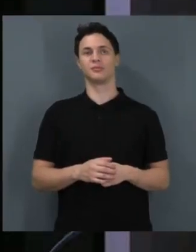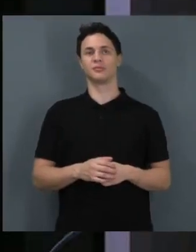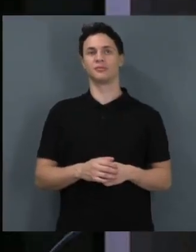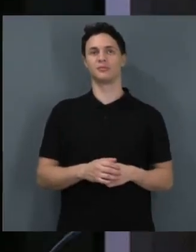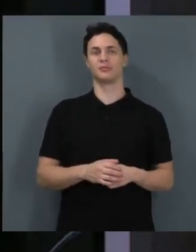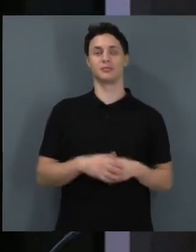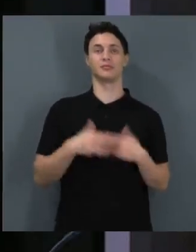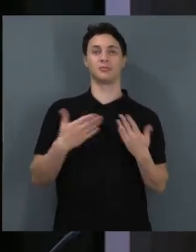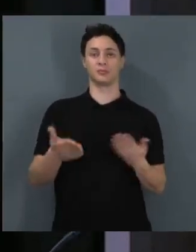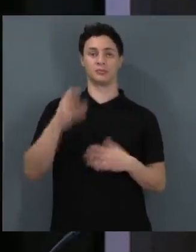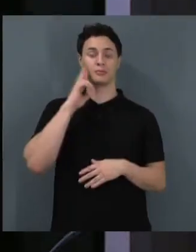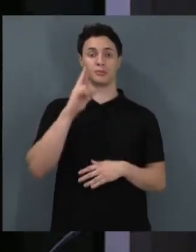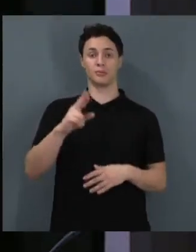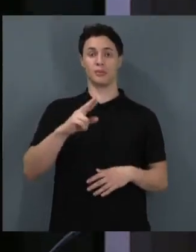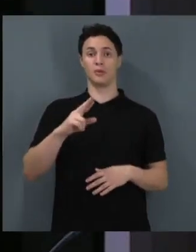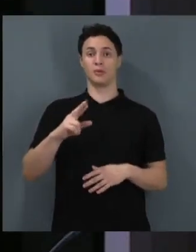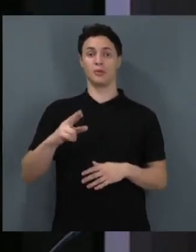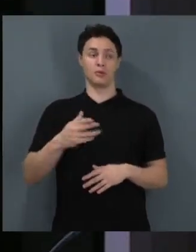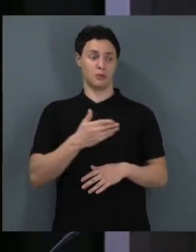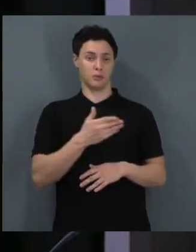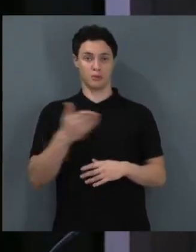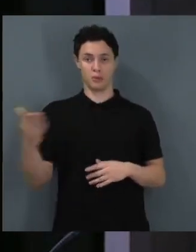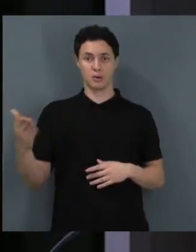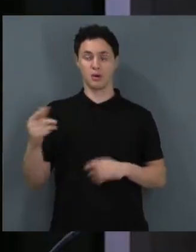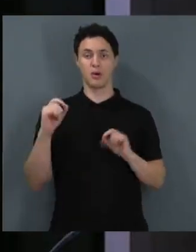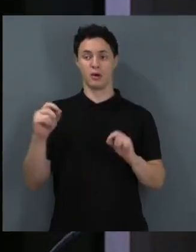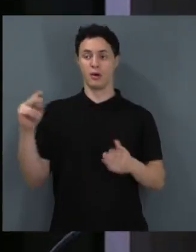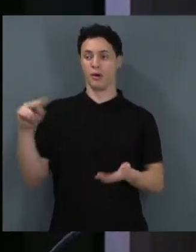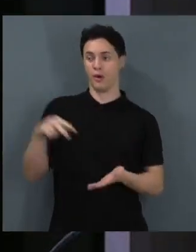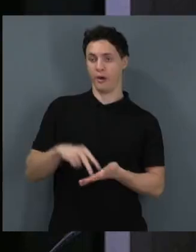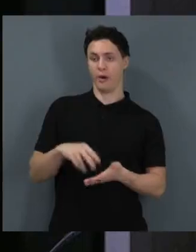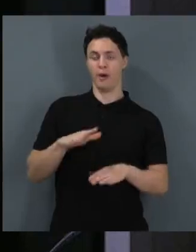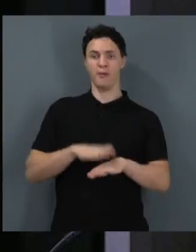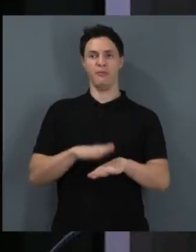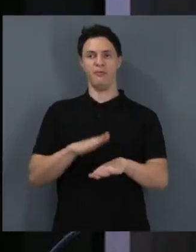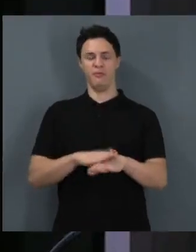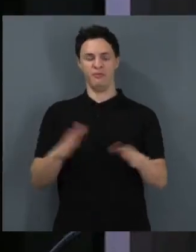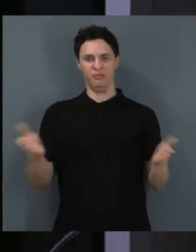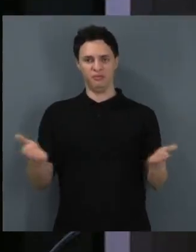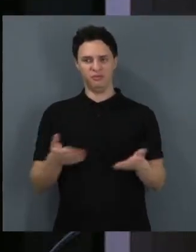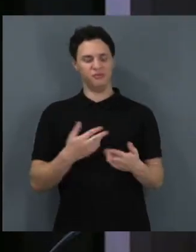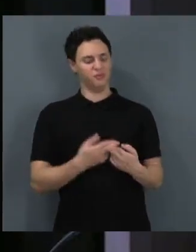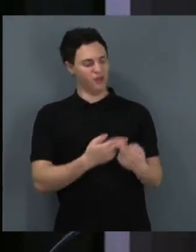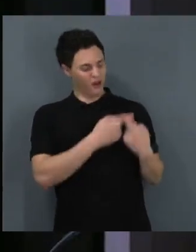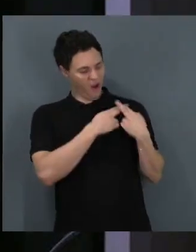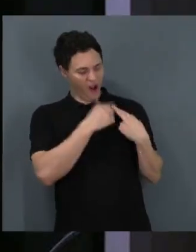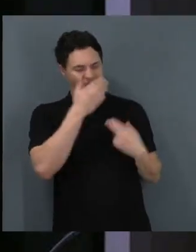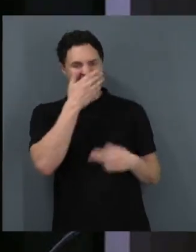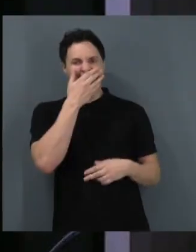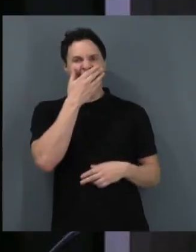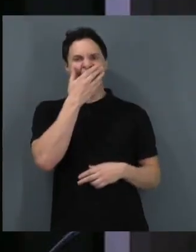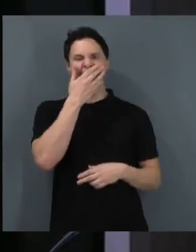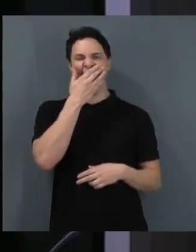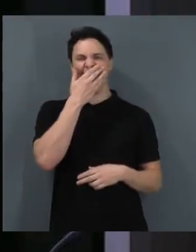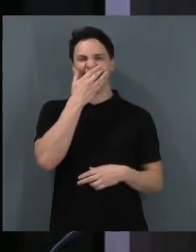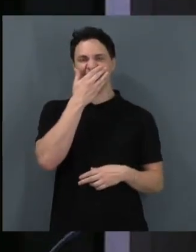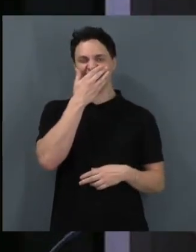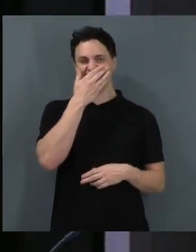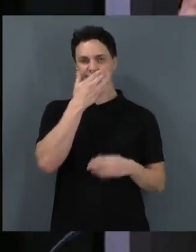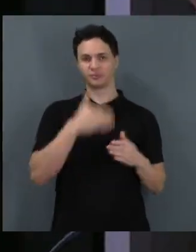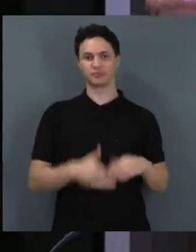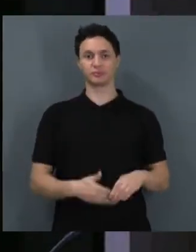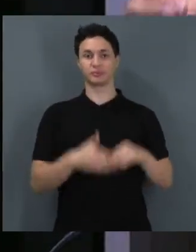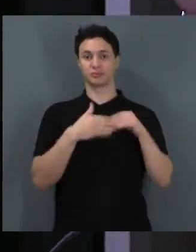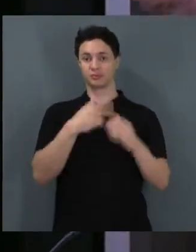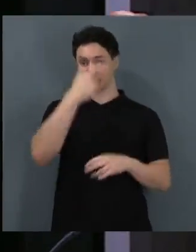senhores senadores, é que venho aqui nesse momento com a responsabilidade de liderar a oposição nessa casa, de ter sido alguém